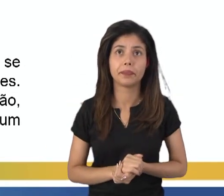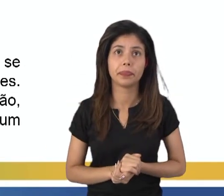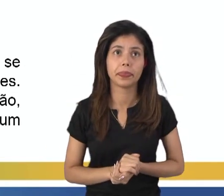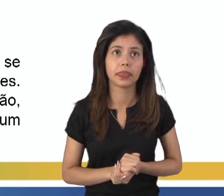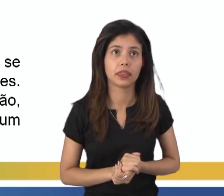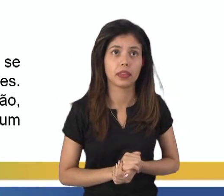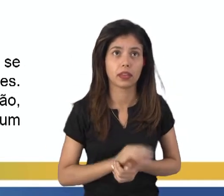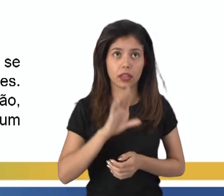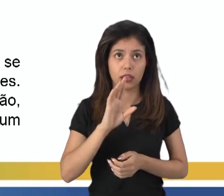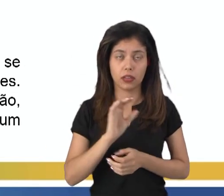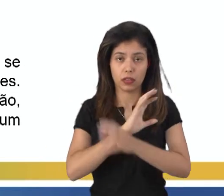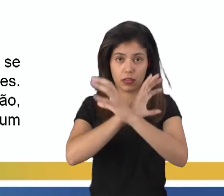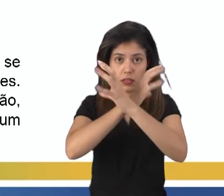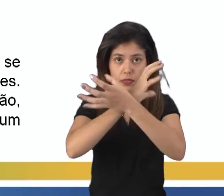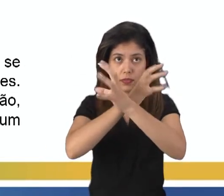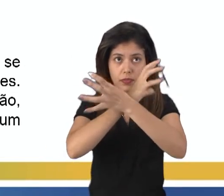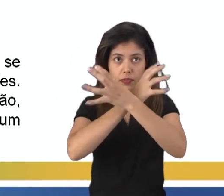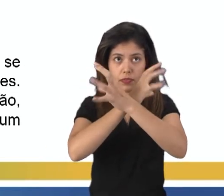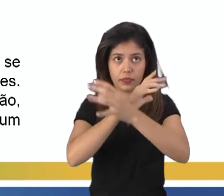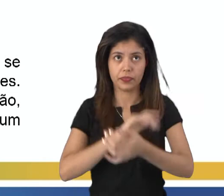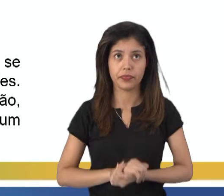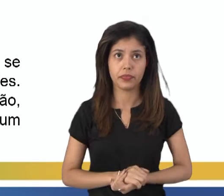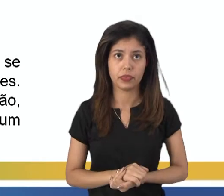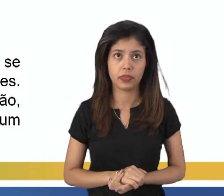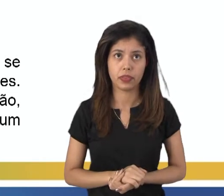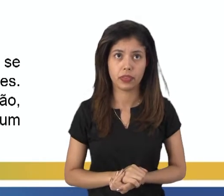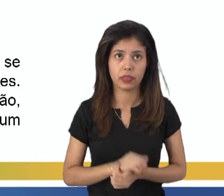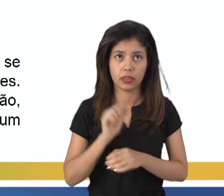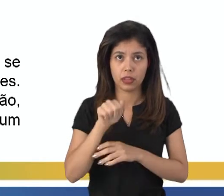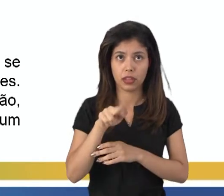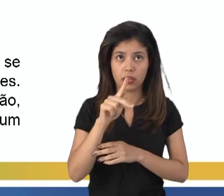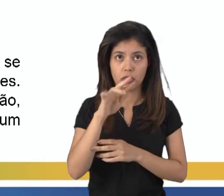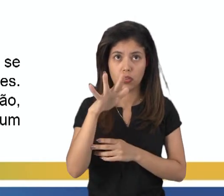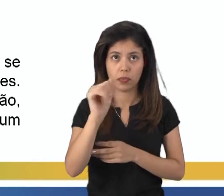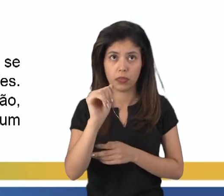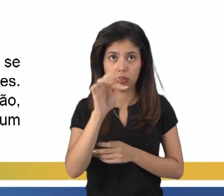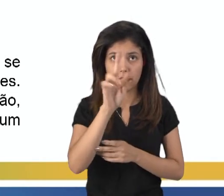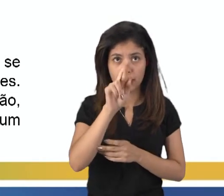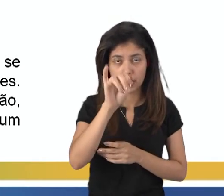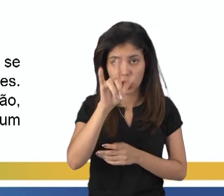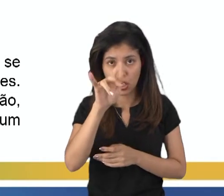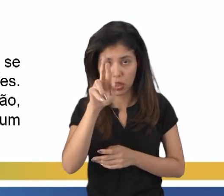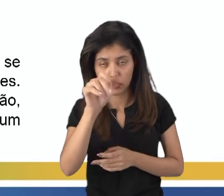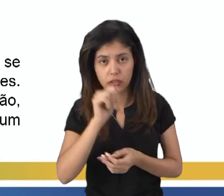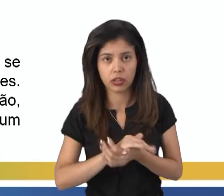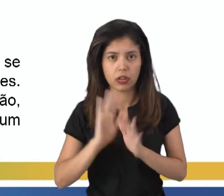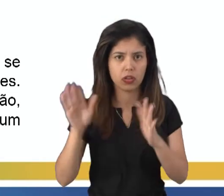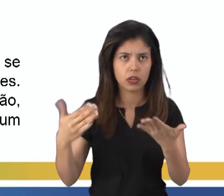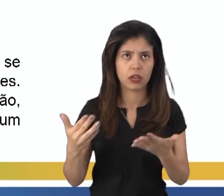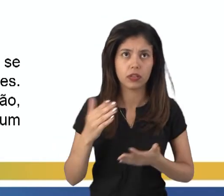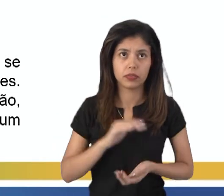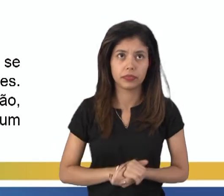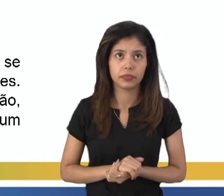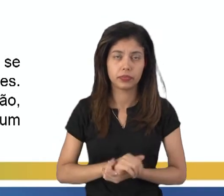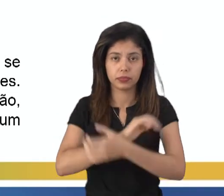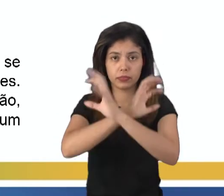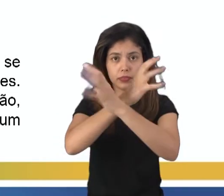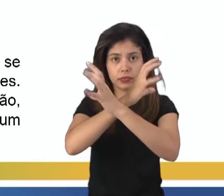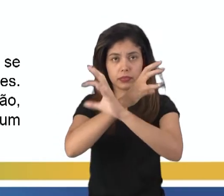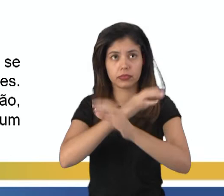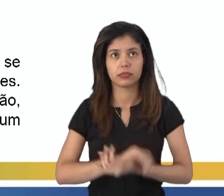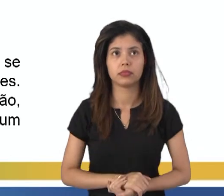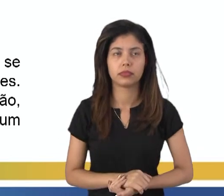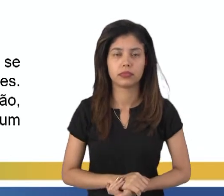são a evidência fóssil, a evidência anatômica e a evidência fisiológica. Qual que é a evidência fóssil,